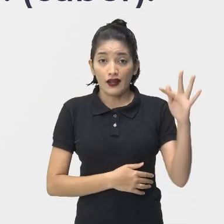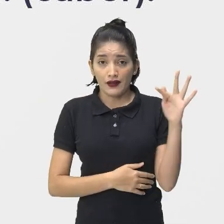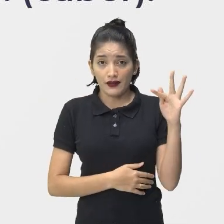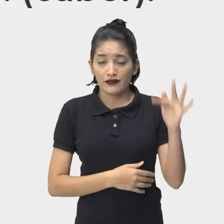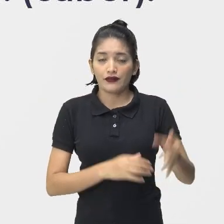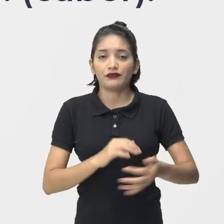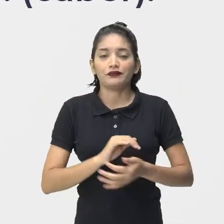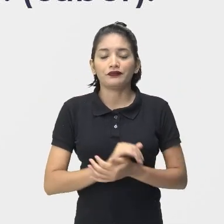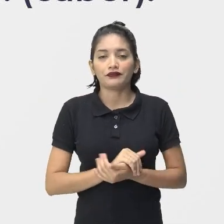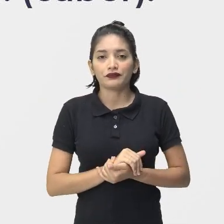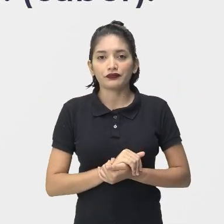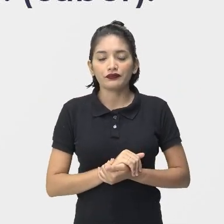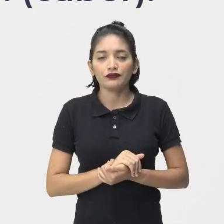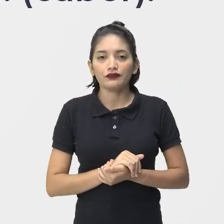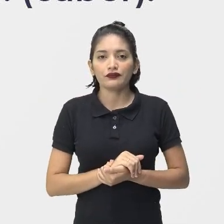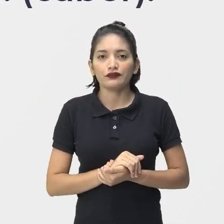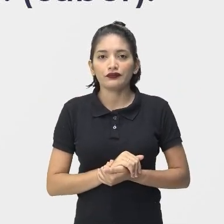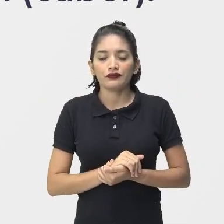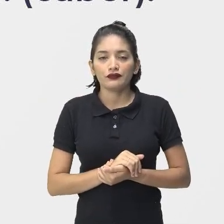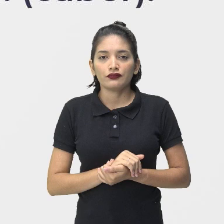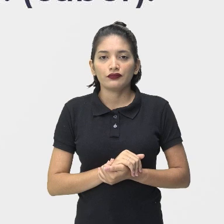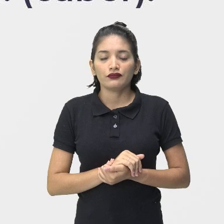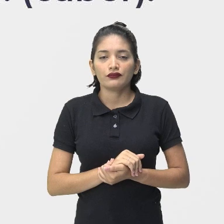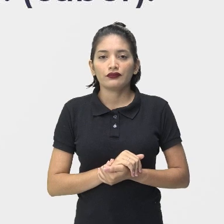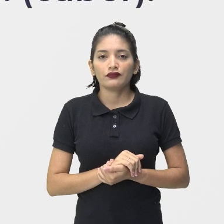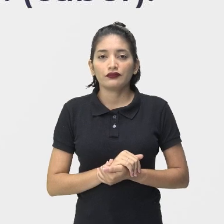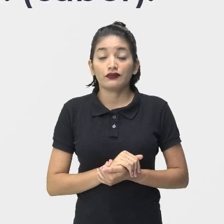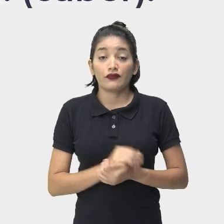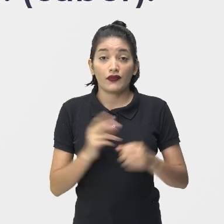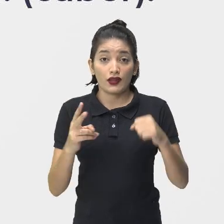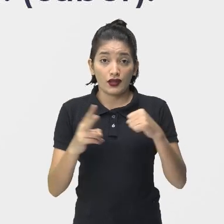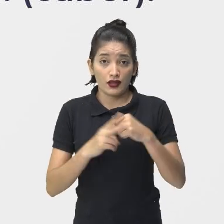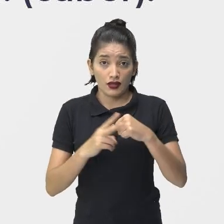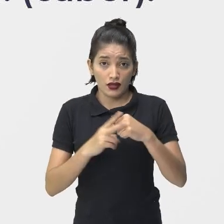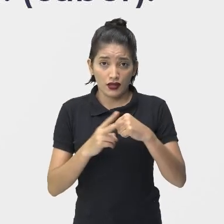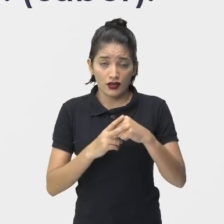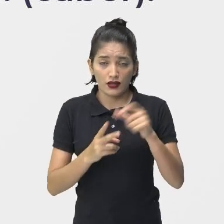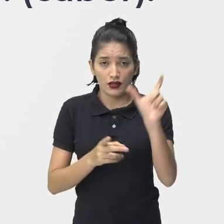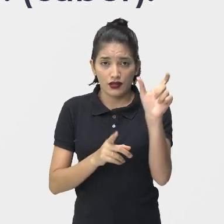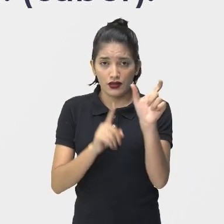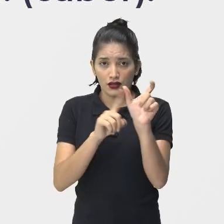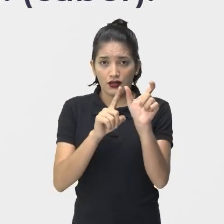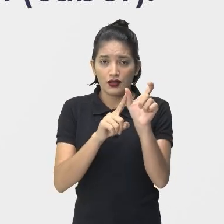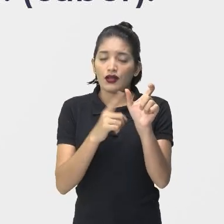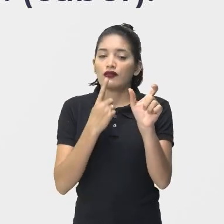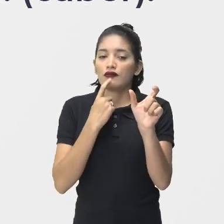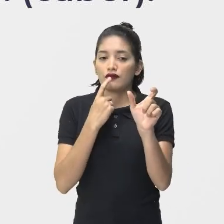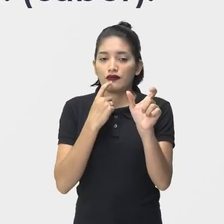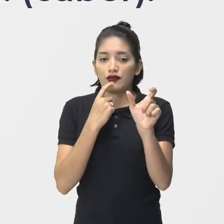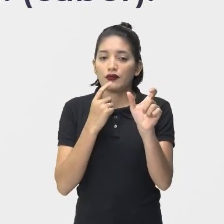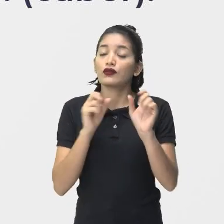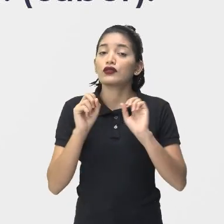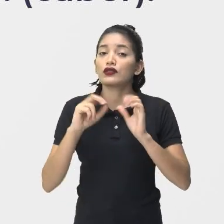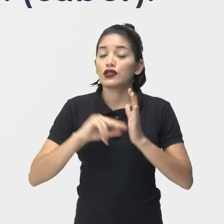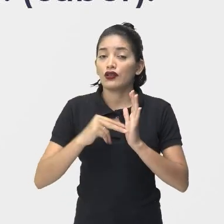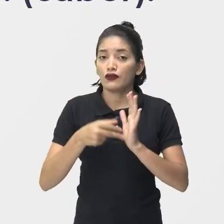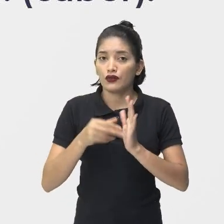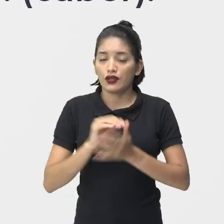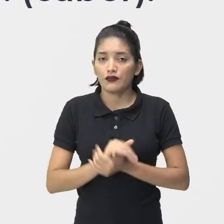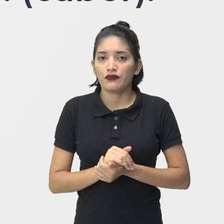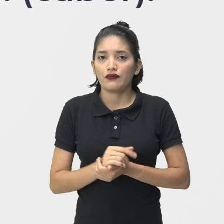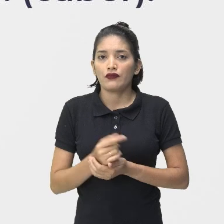esta tarde para hablar com tu madre, né? Tem o verbo venir significa vir. Eu estou dizendo o